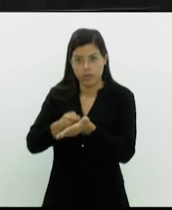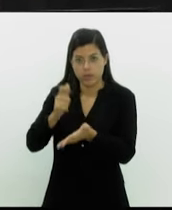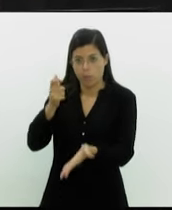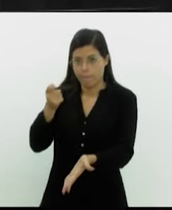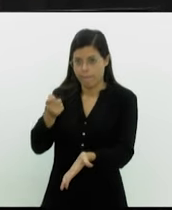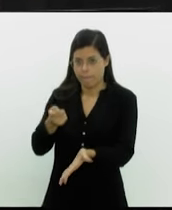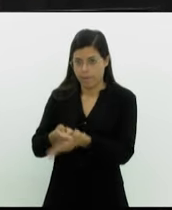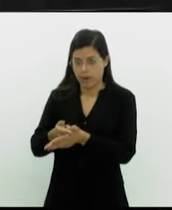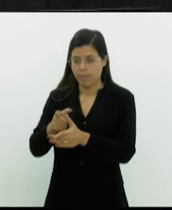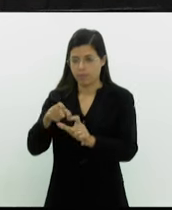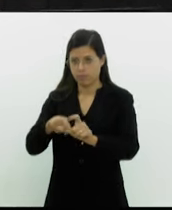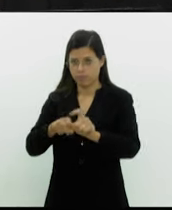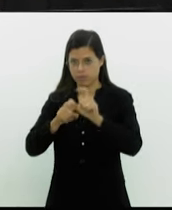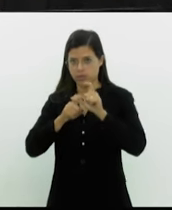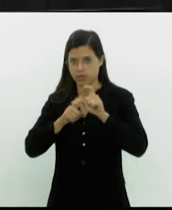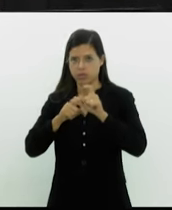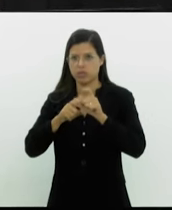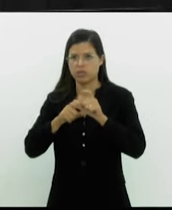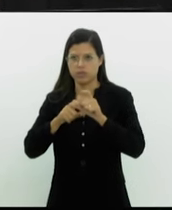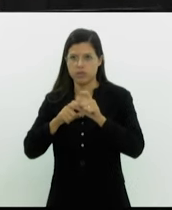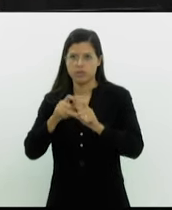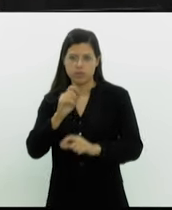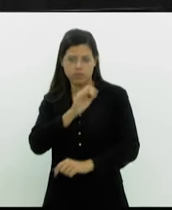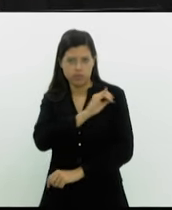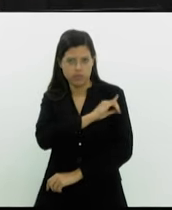Na semana passada,